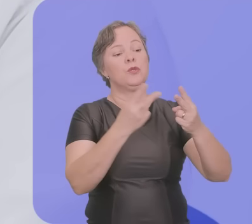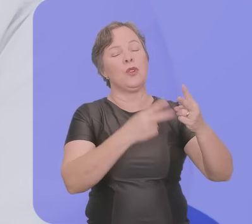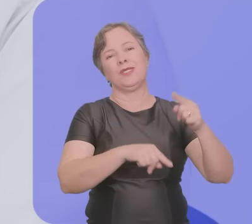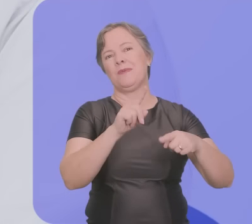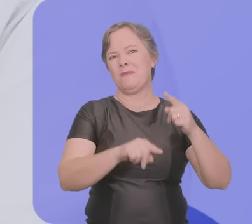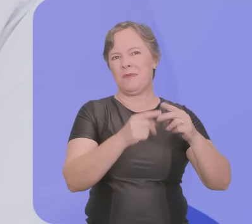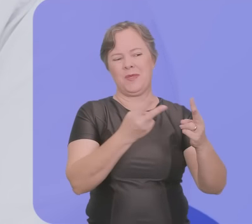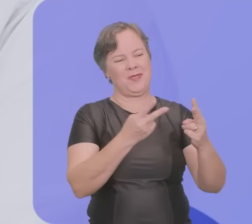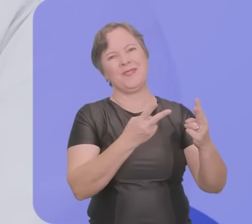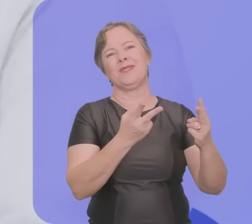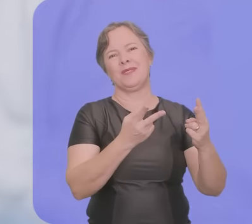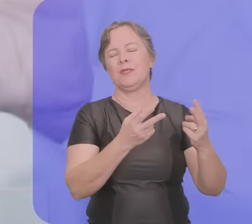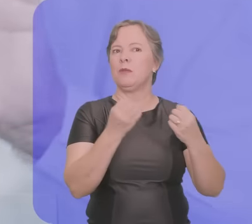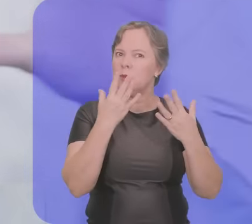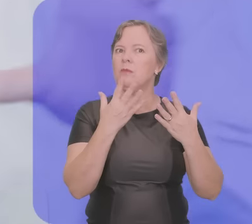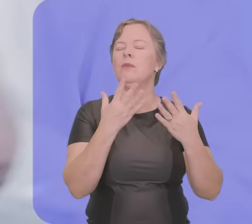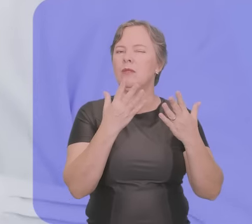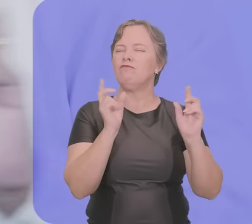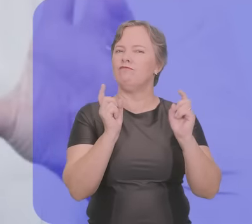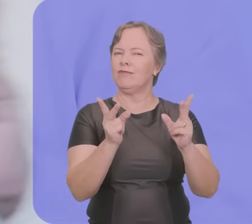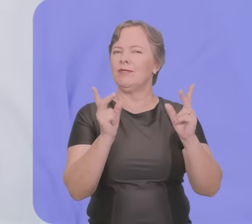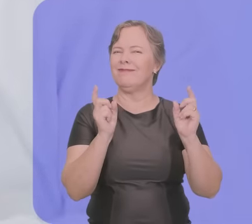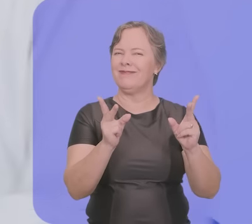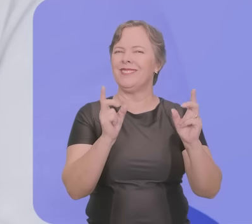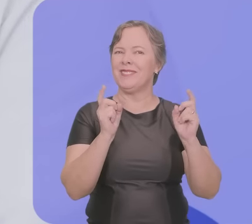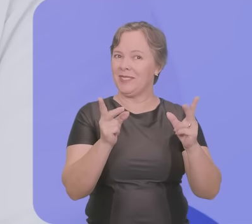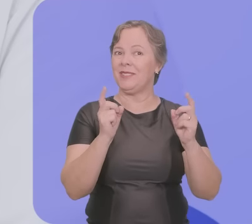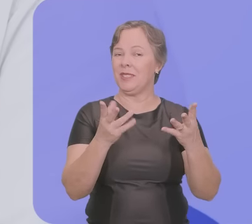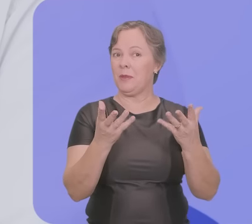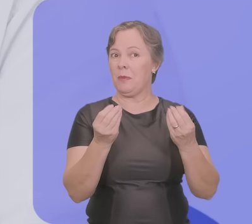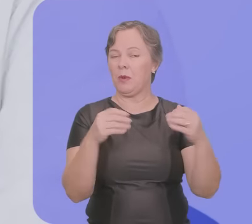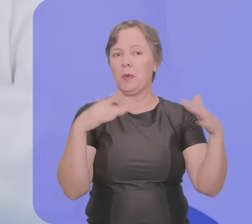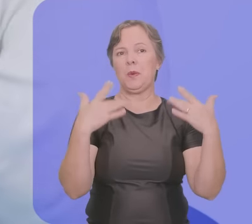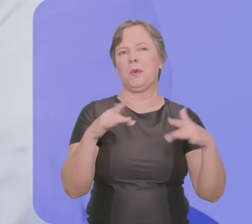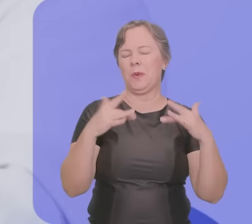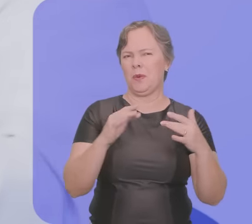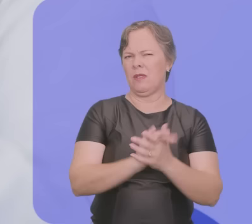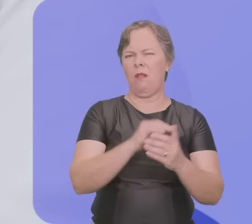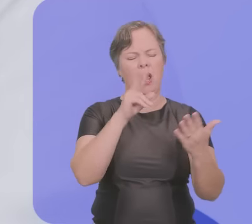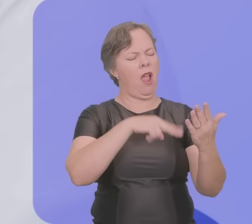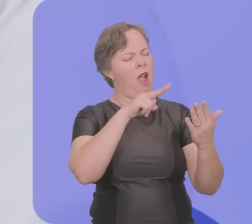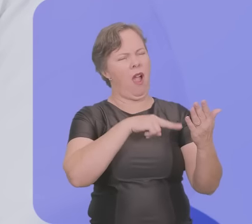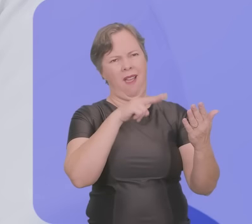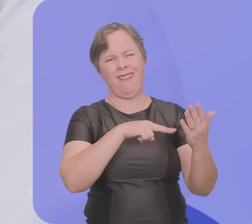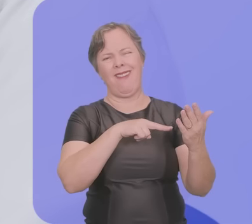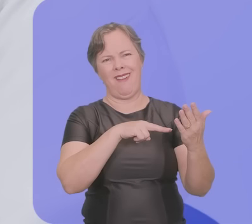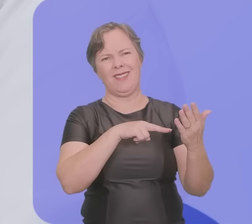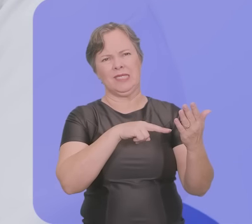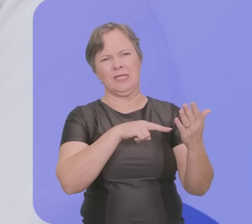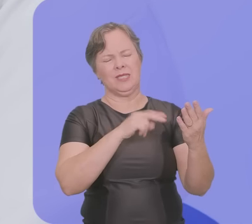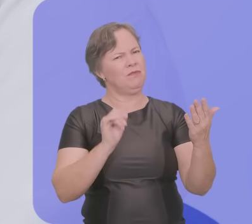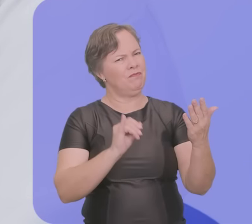exibir essas informações. Então, informações que estão separadas, que estão em até sistemas diferentes, a gente